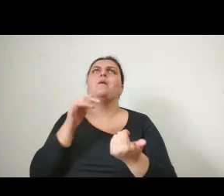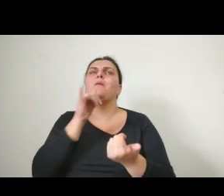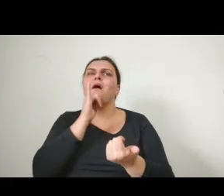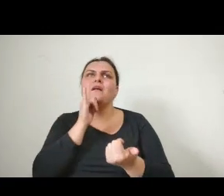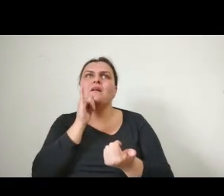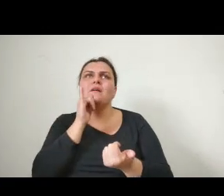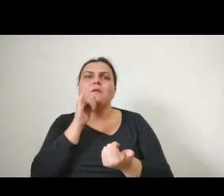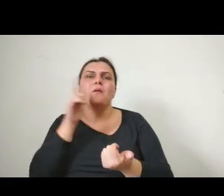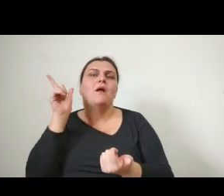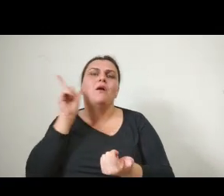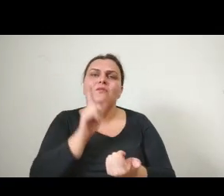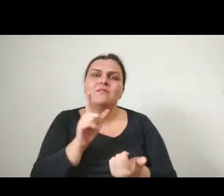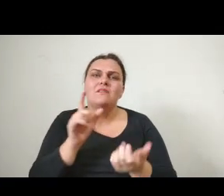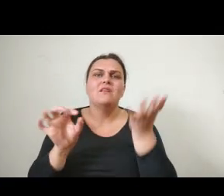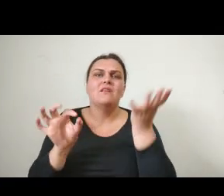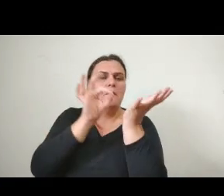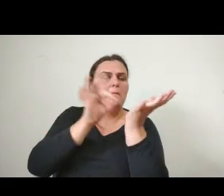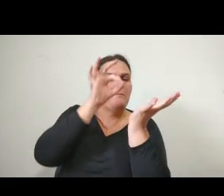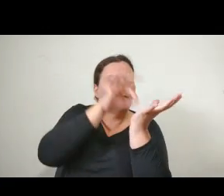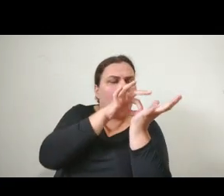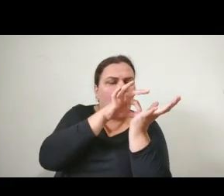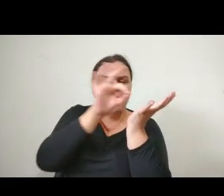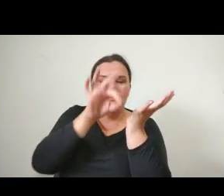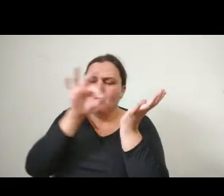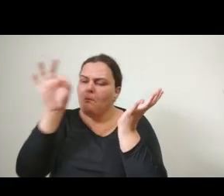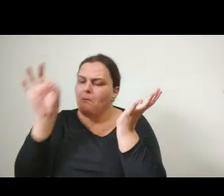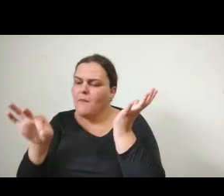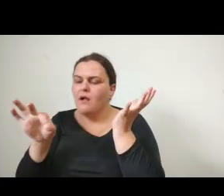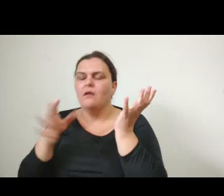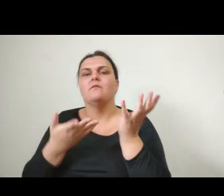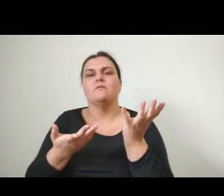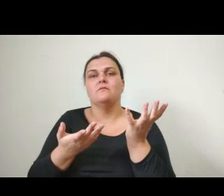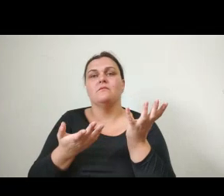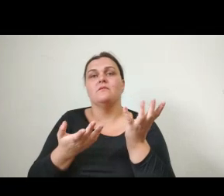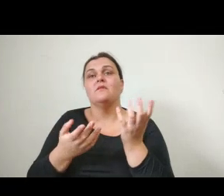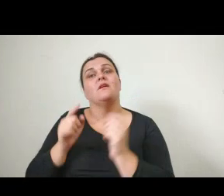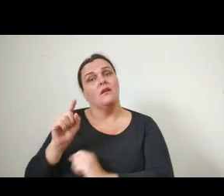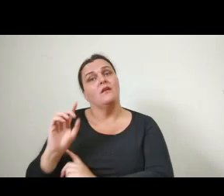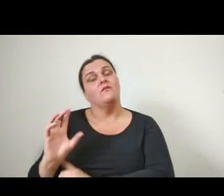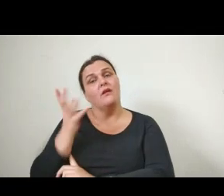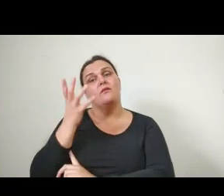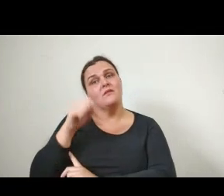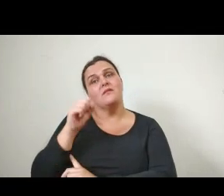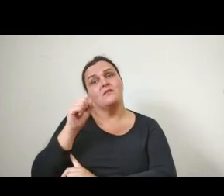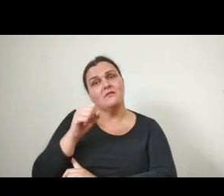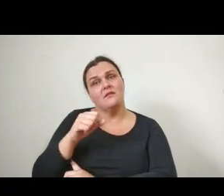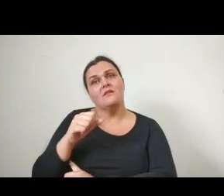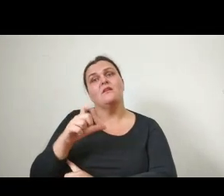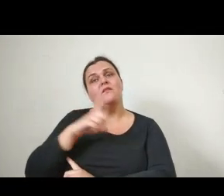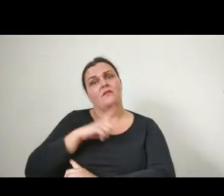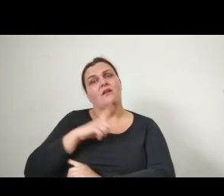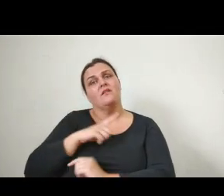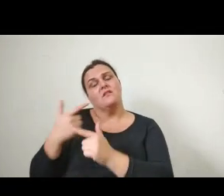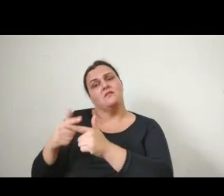que podem, né, ser bastante prejudicados aí, né, com a mudança climática